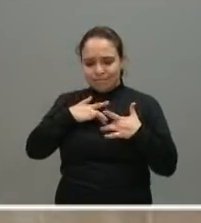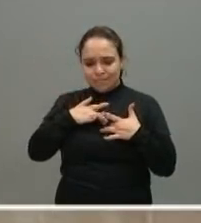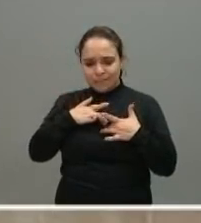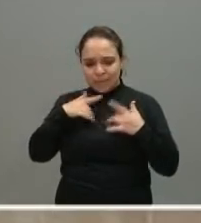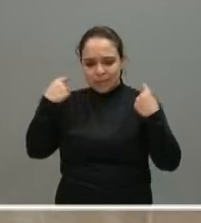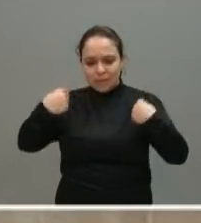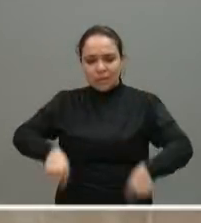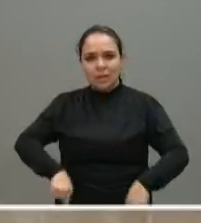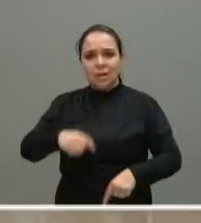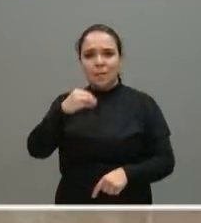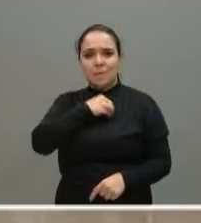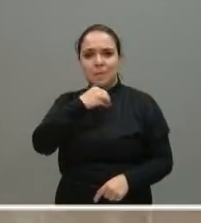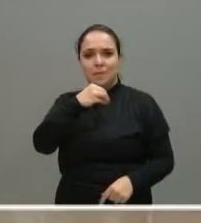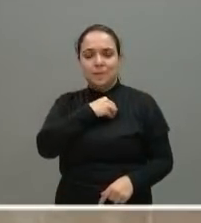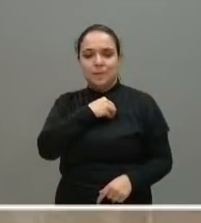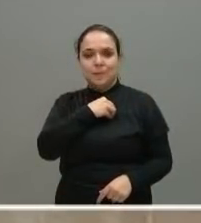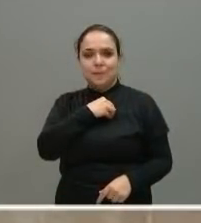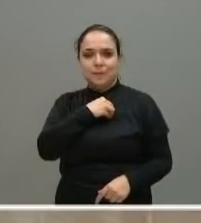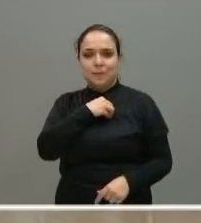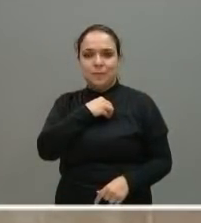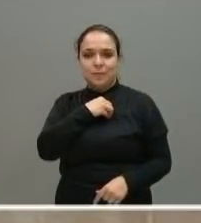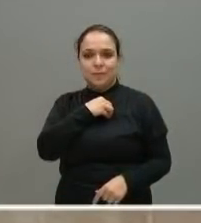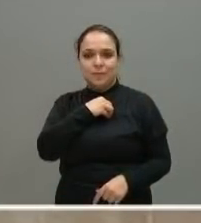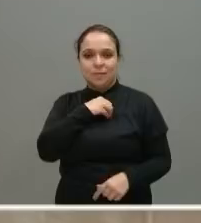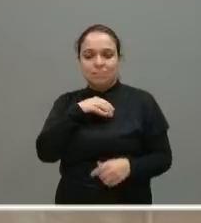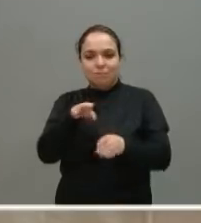de mim porque sou pecador.